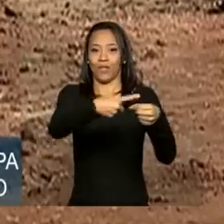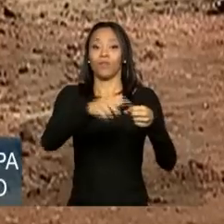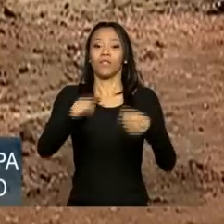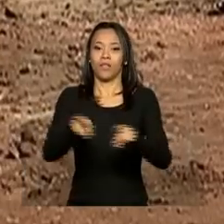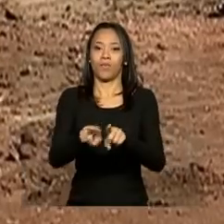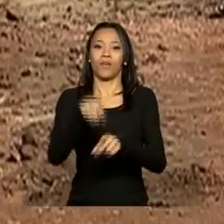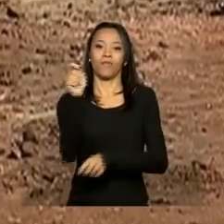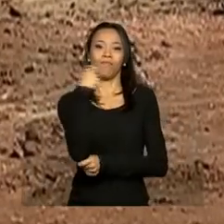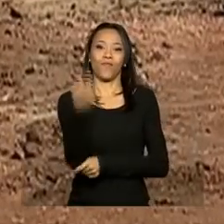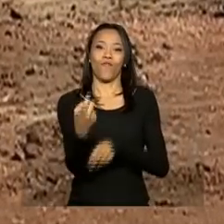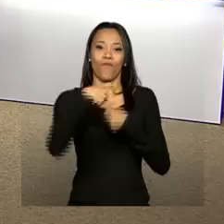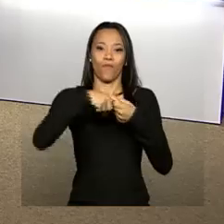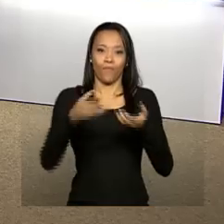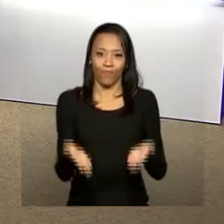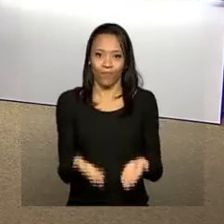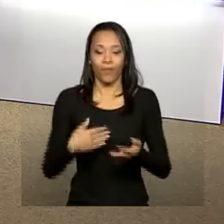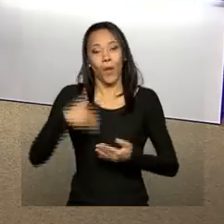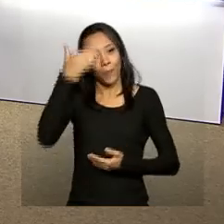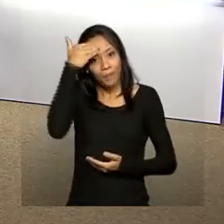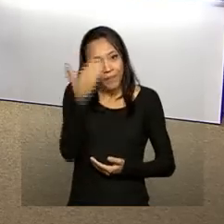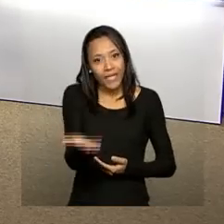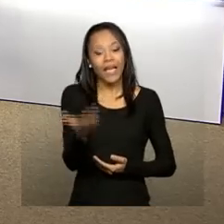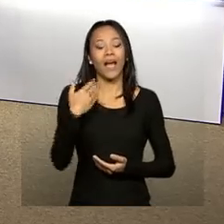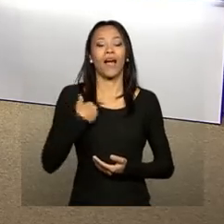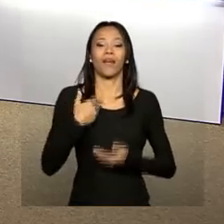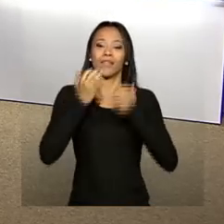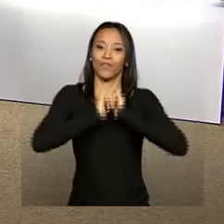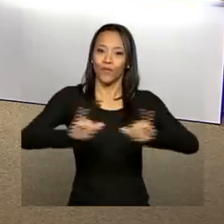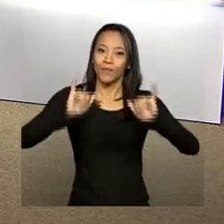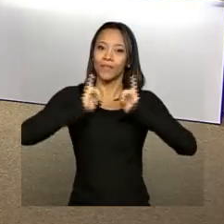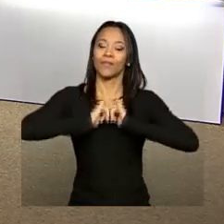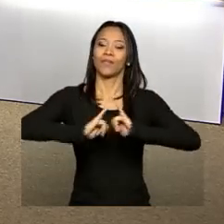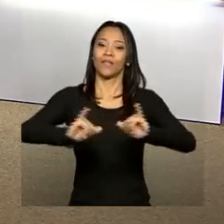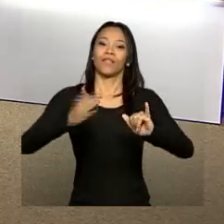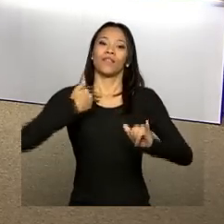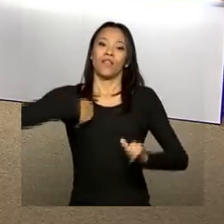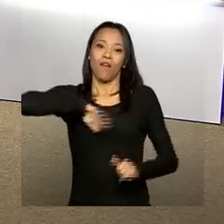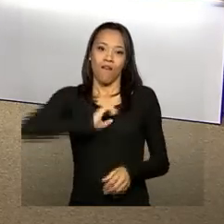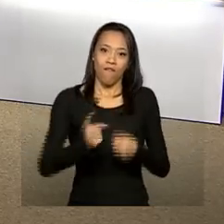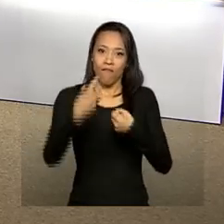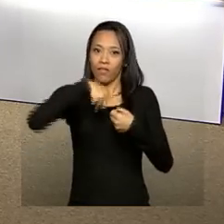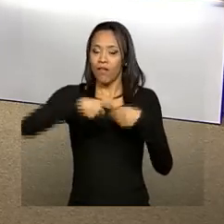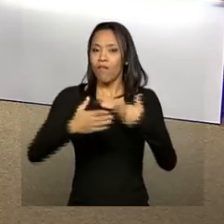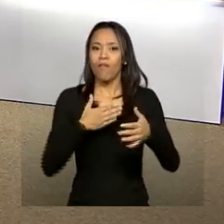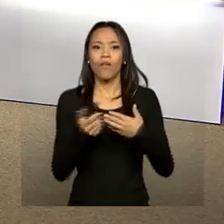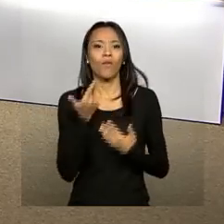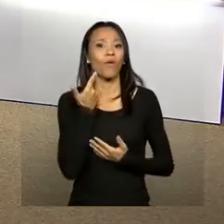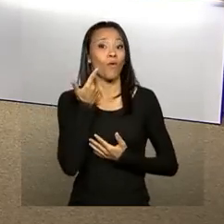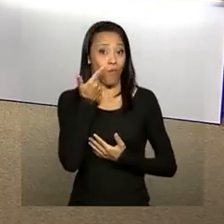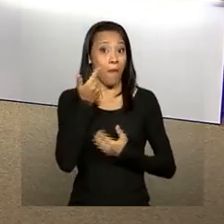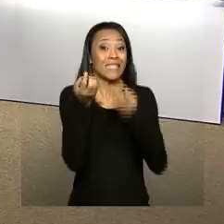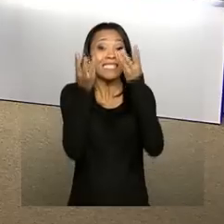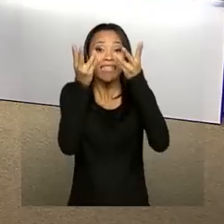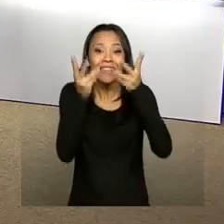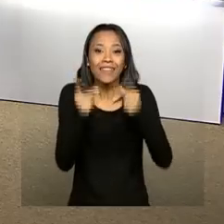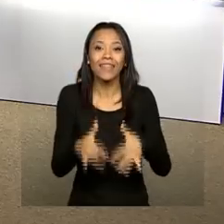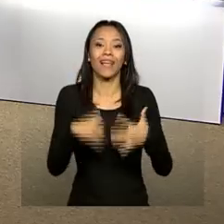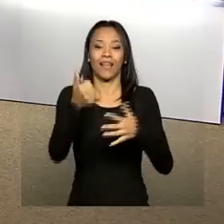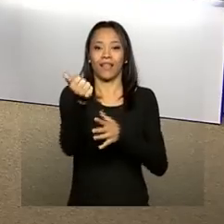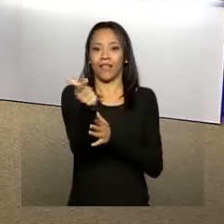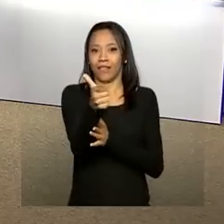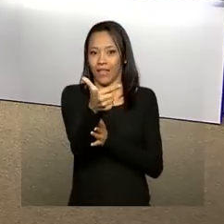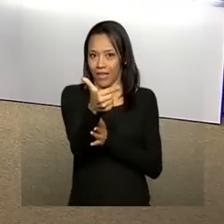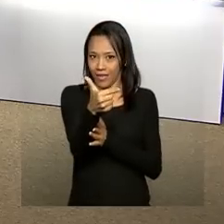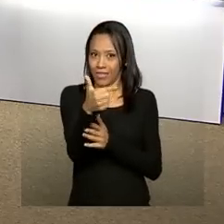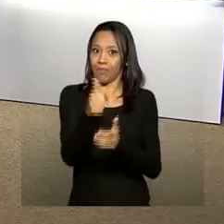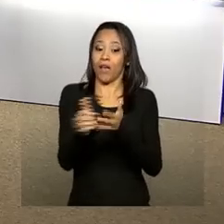Voltamos com você Jaime Luana muito obrigado pelas informações nós podemos voltar a qualquer momento com mais detalhes sobre a 12ª